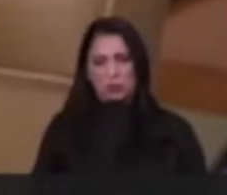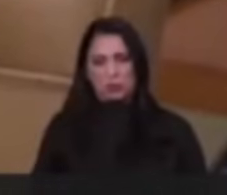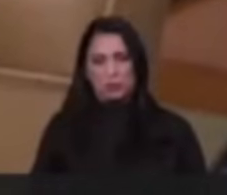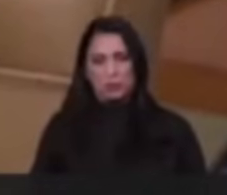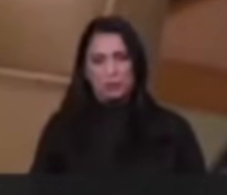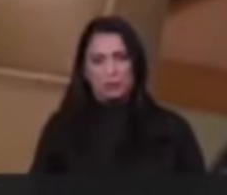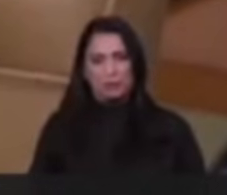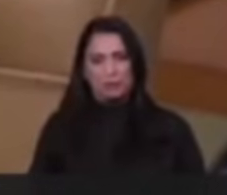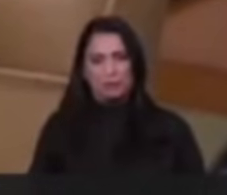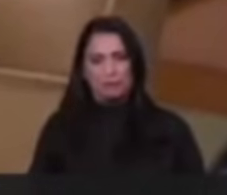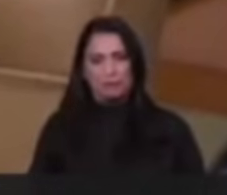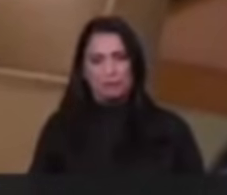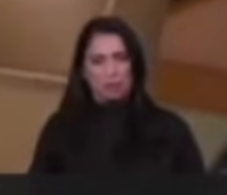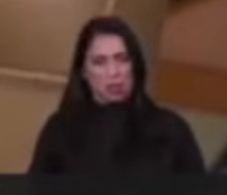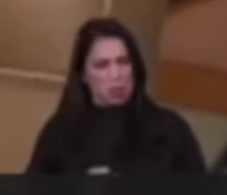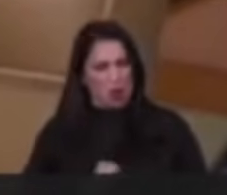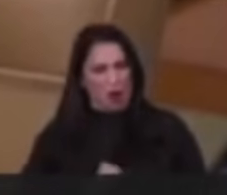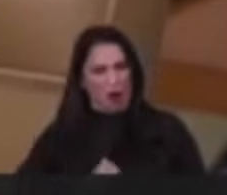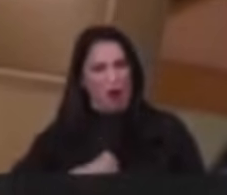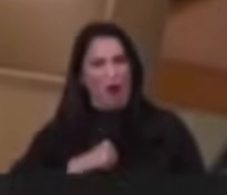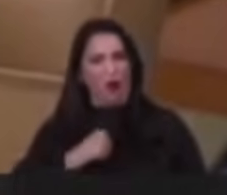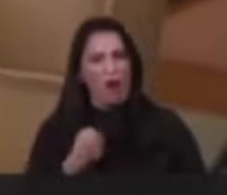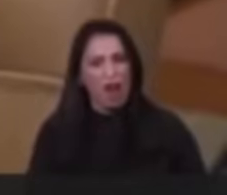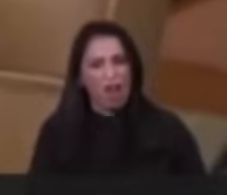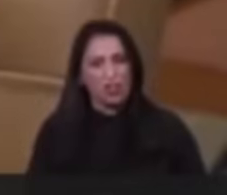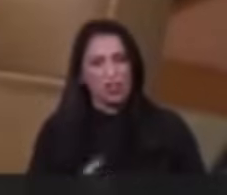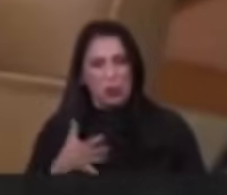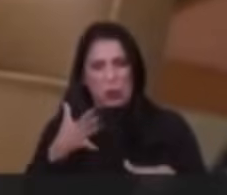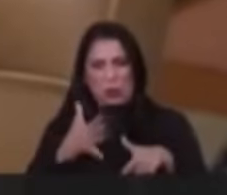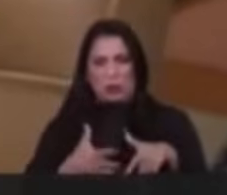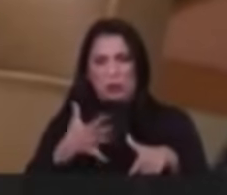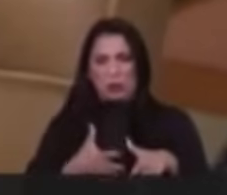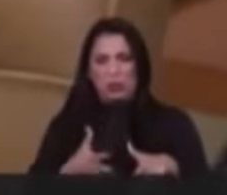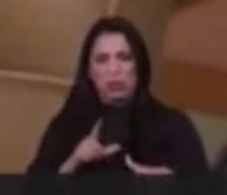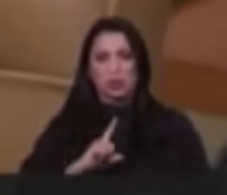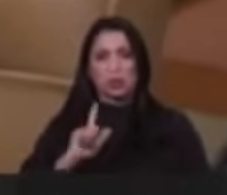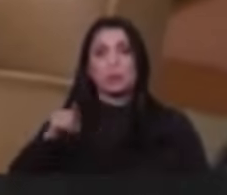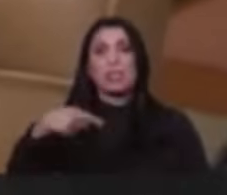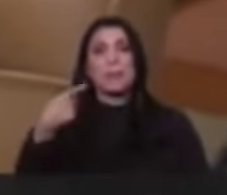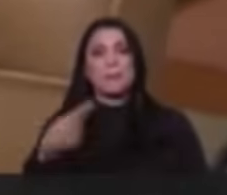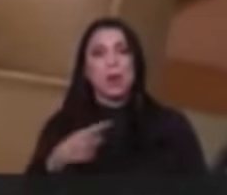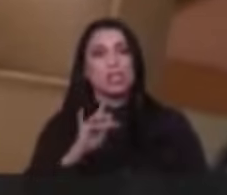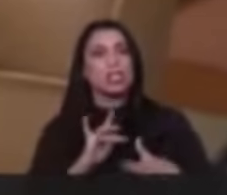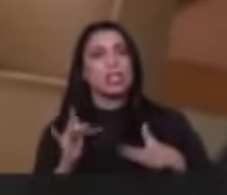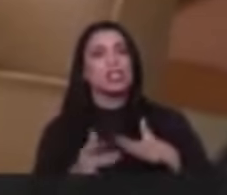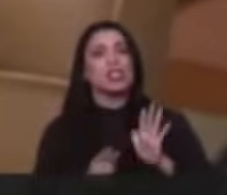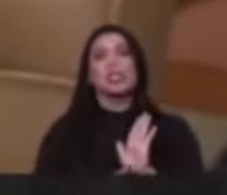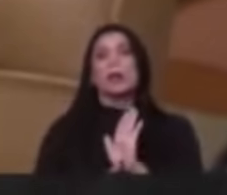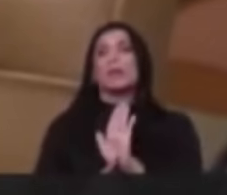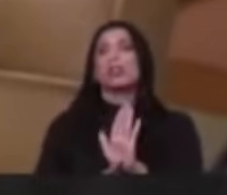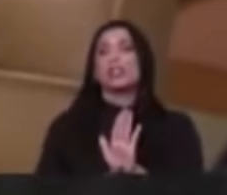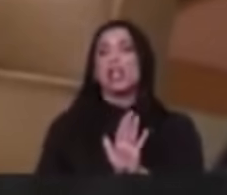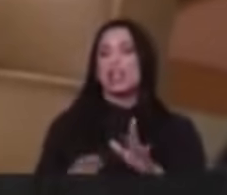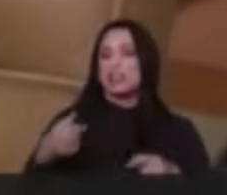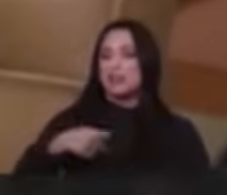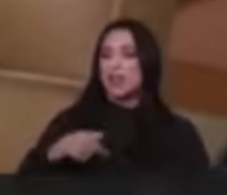um discurso de ódio, um discurso para postar depois nas redes sociais que veio aqui